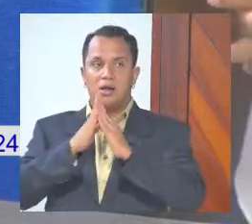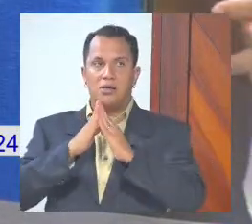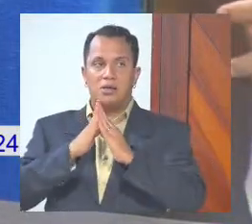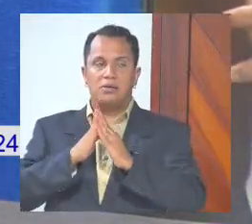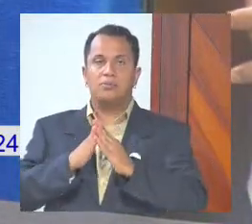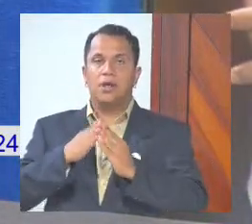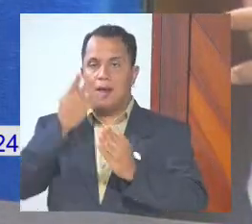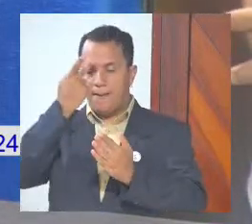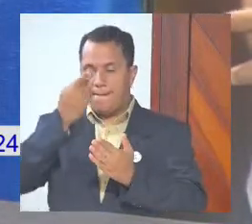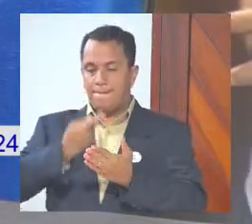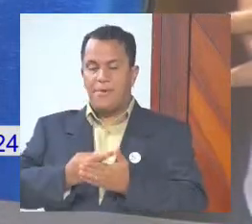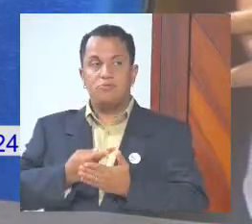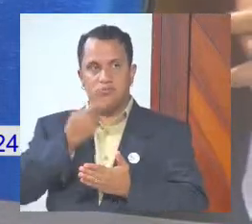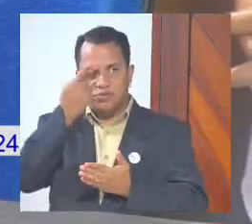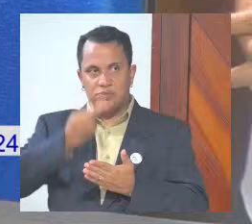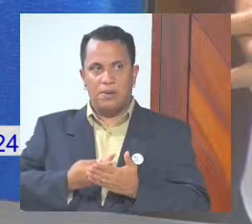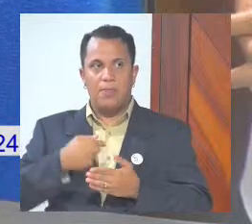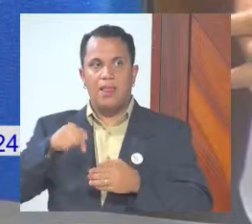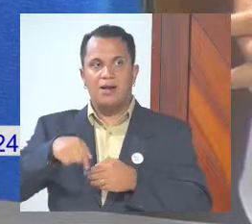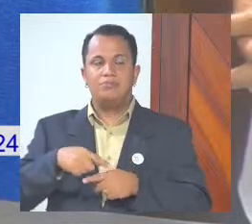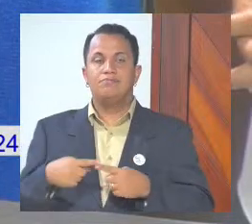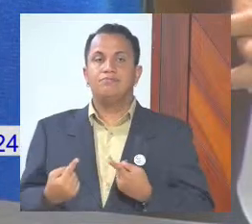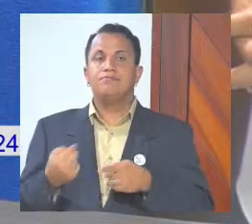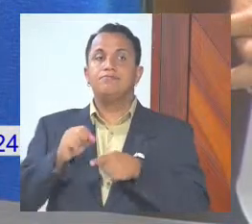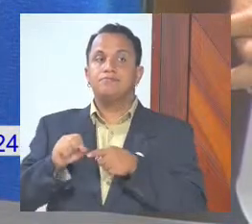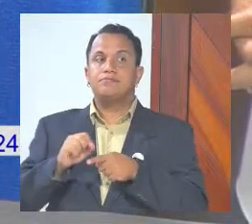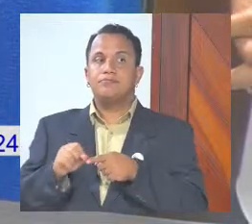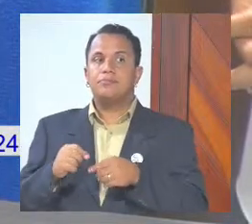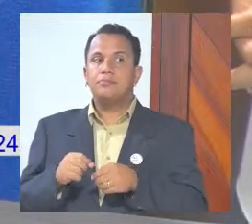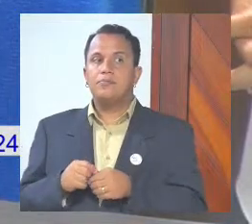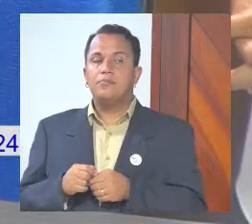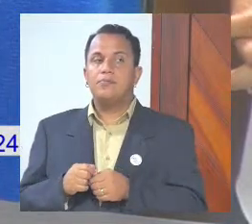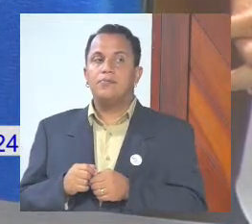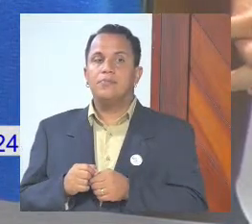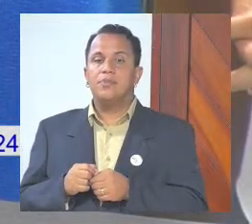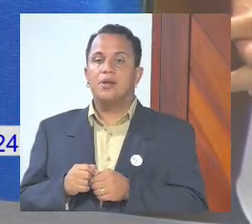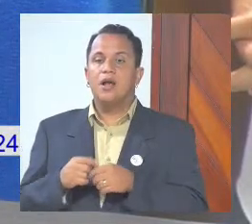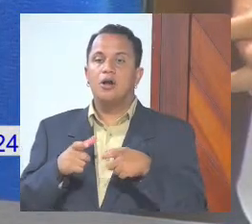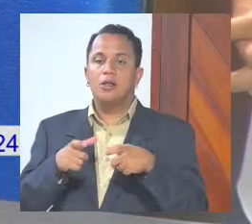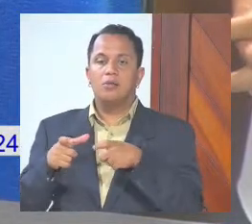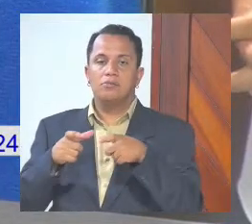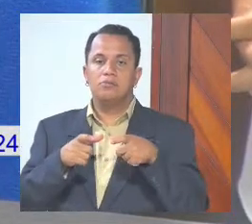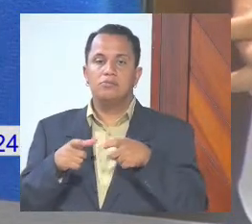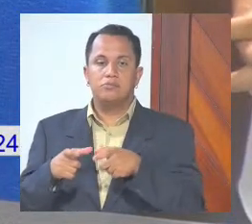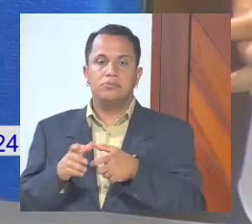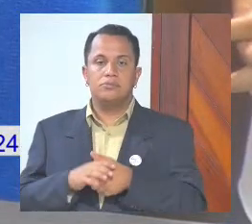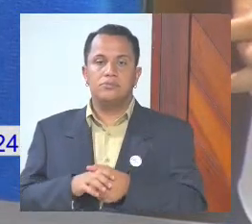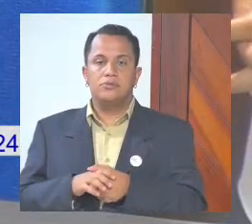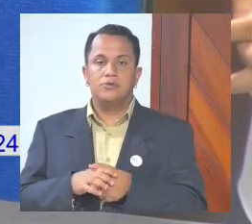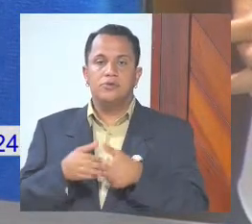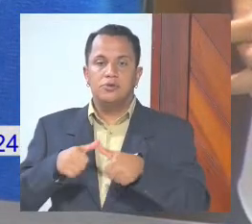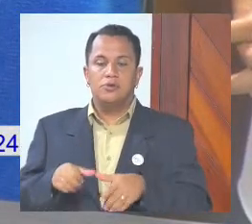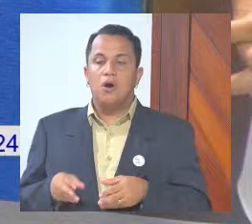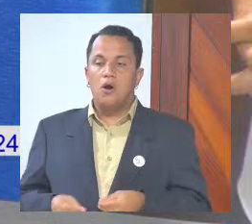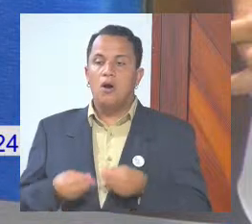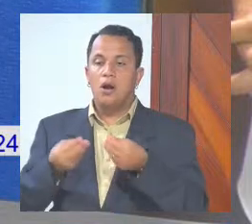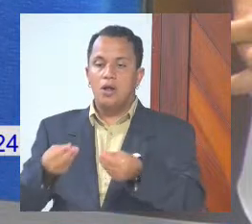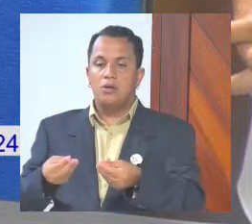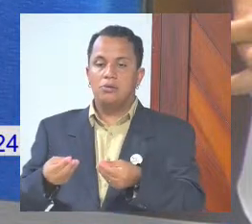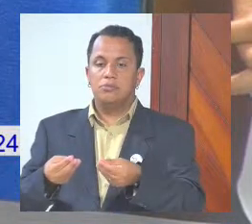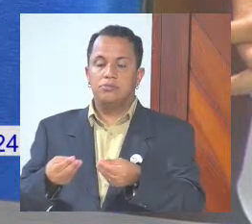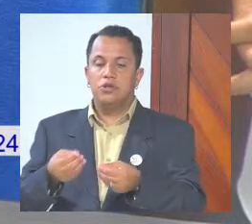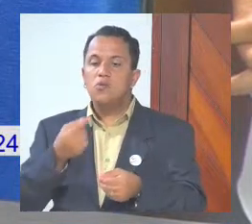no município de Pinheiro. O imóvel, objeto da presente doação,